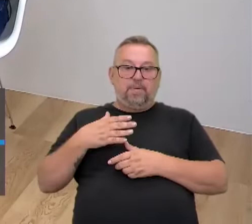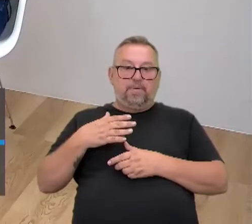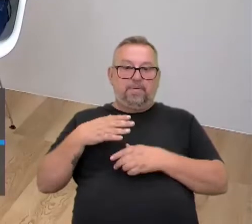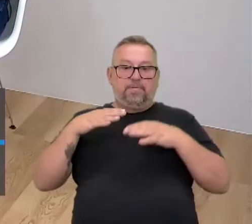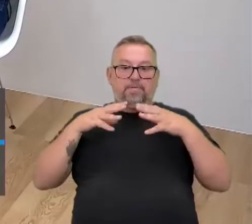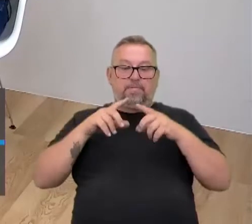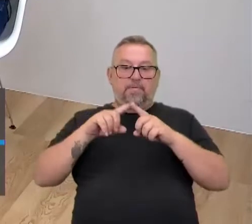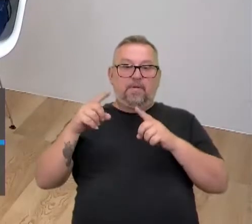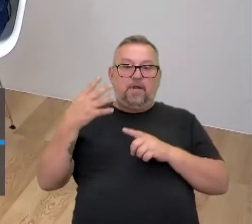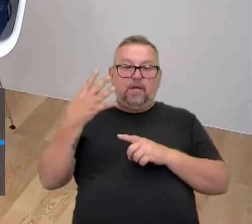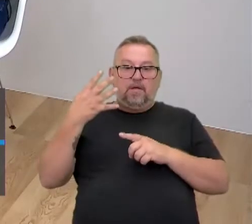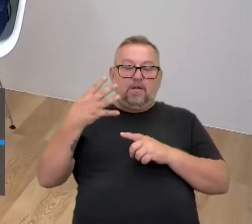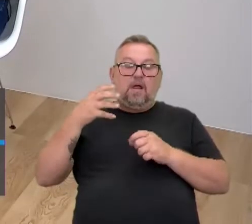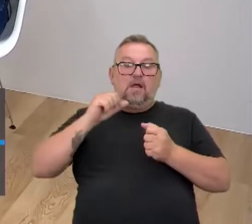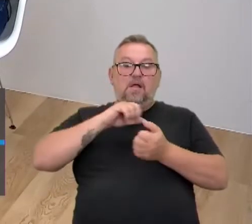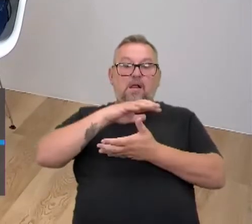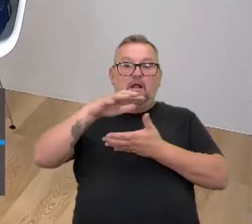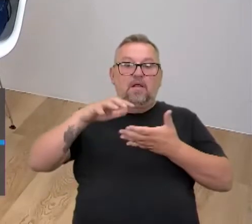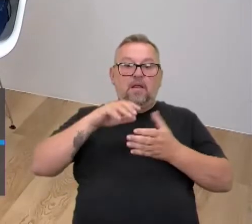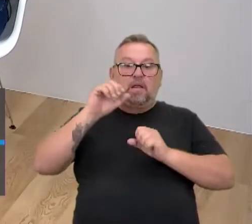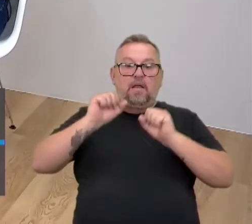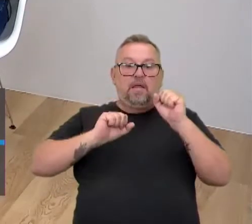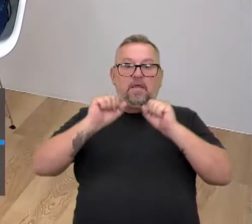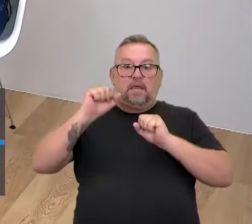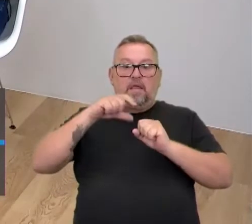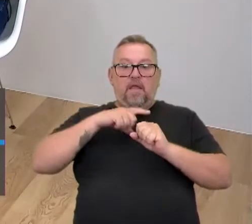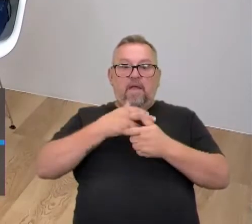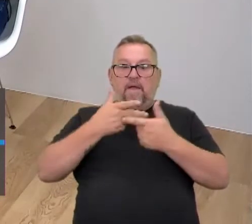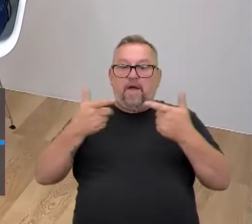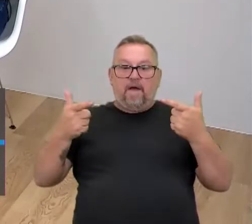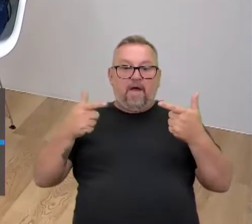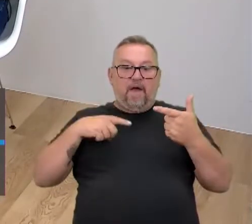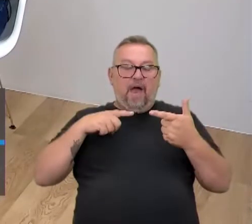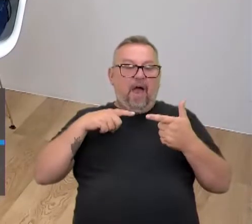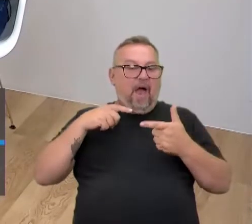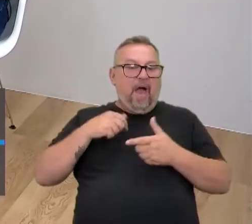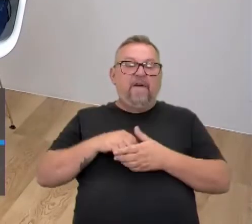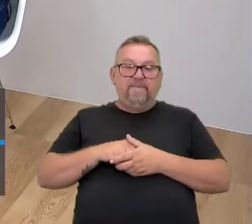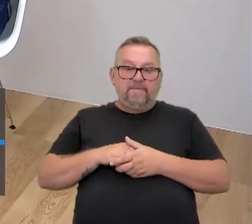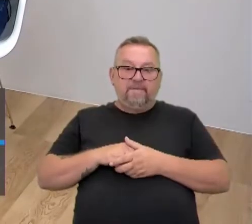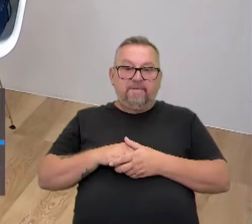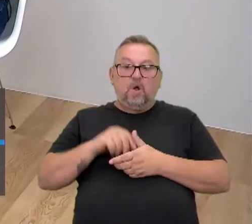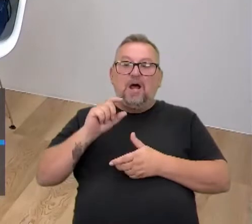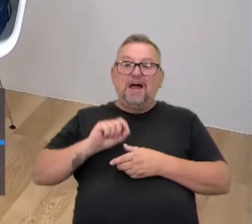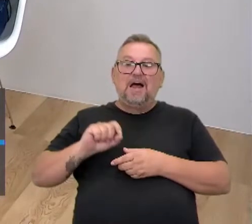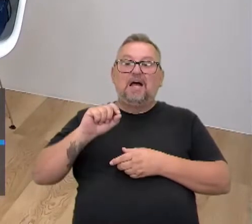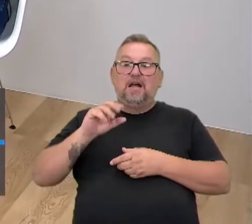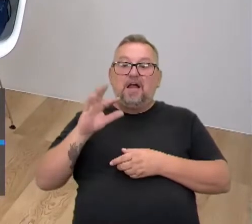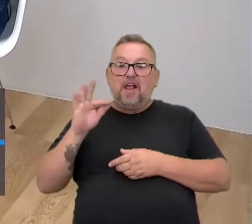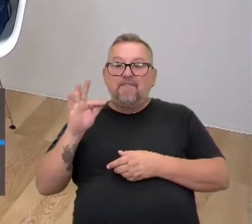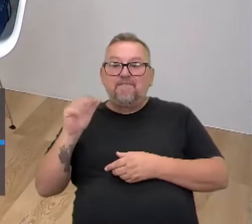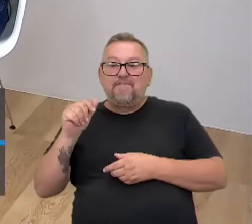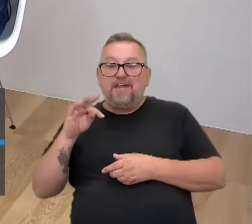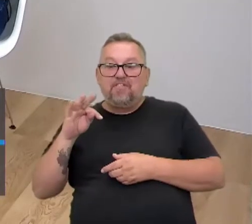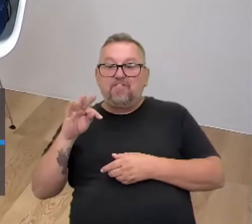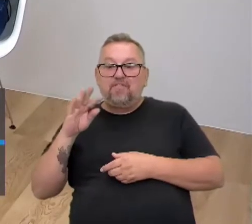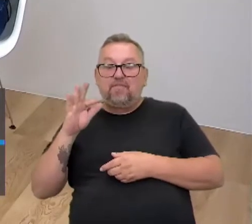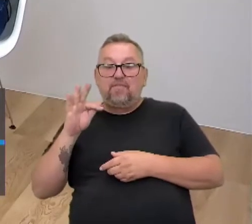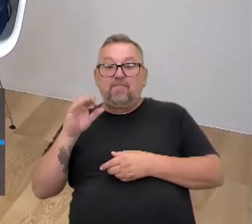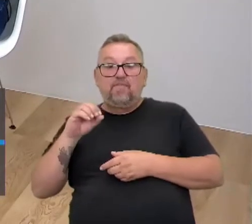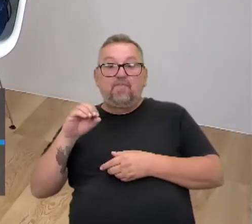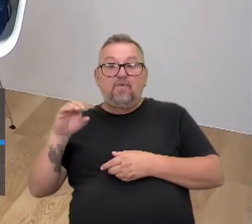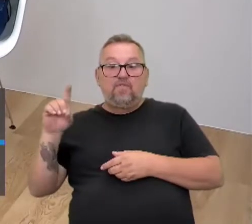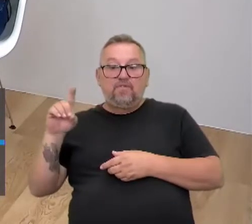quarta revolução industrial, é algo que tem muito apelo entre a molecada. o Sim. fast food, a alimentação